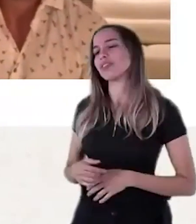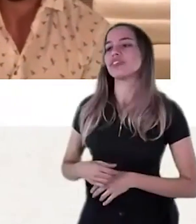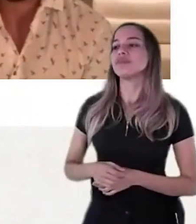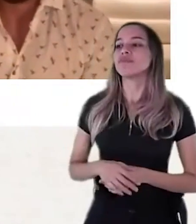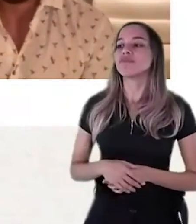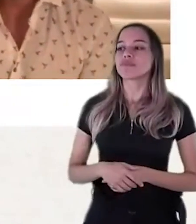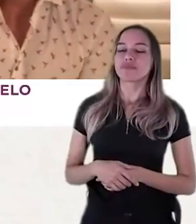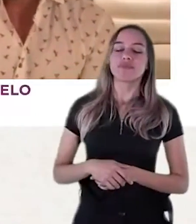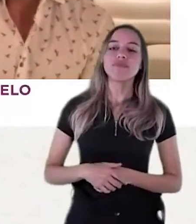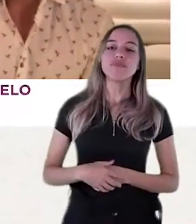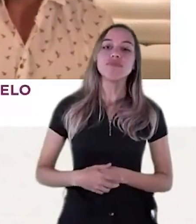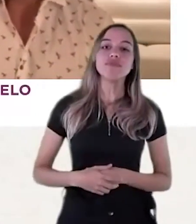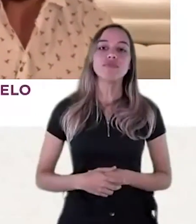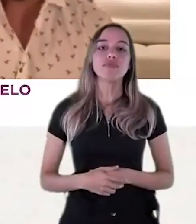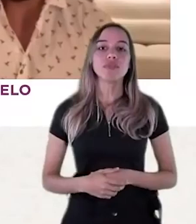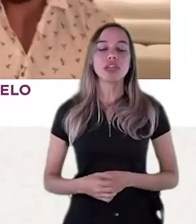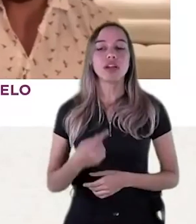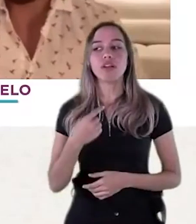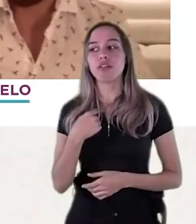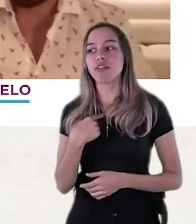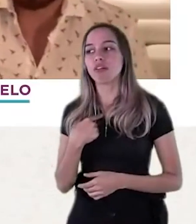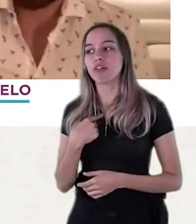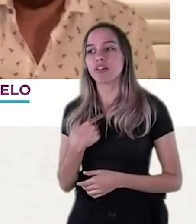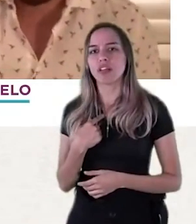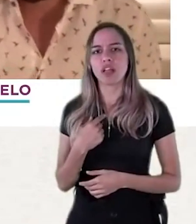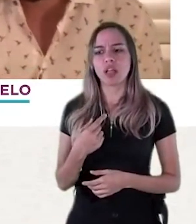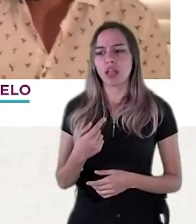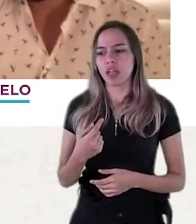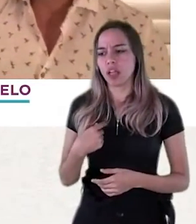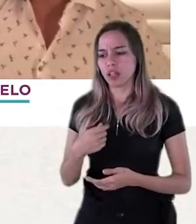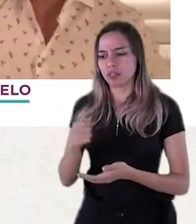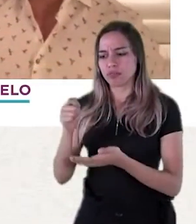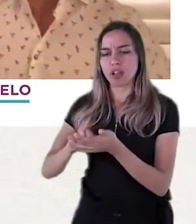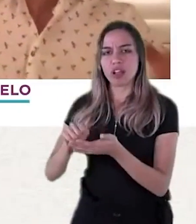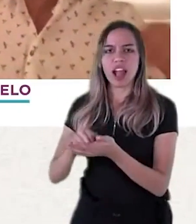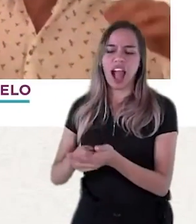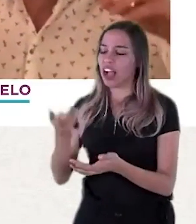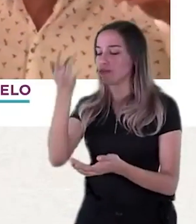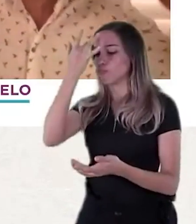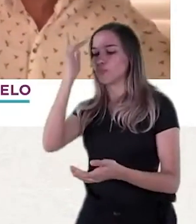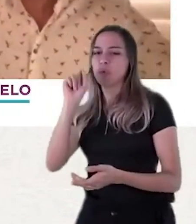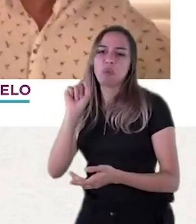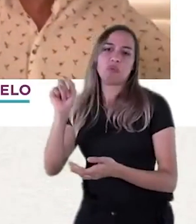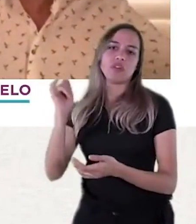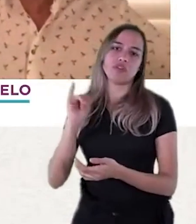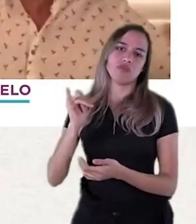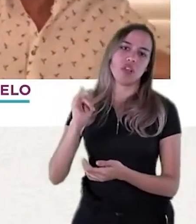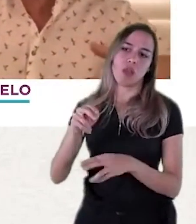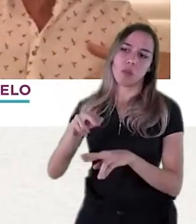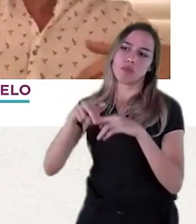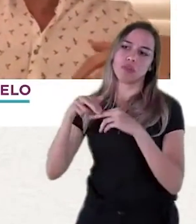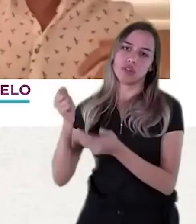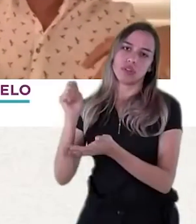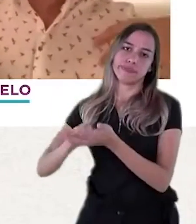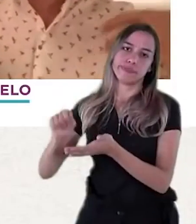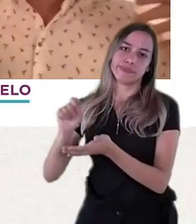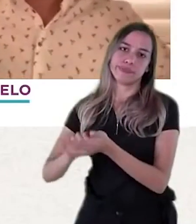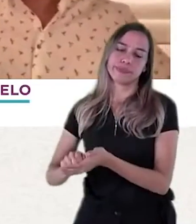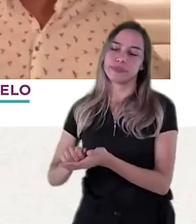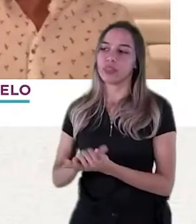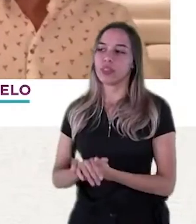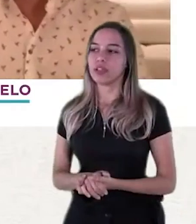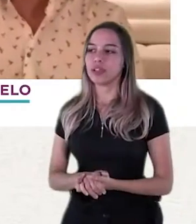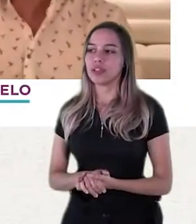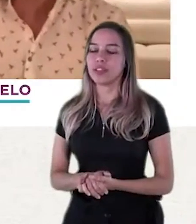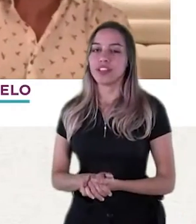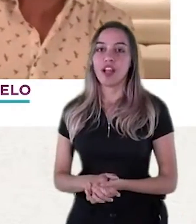pergunta. A gente escreve porque não sabe o que quer dizer. É porque, de alguma forma, nós estamos mergulhados nessas questões e a gente